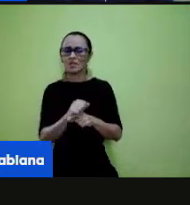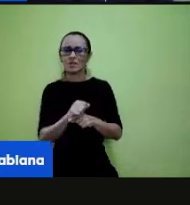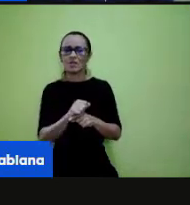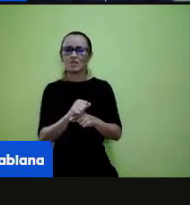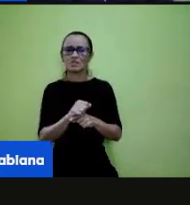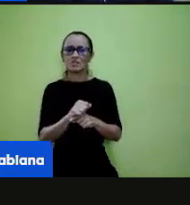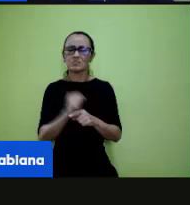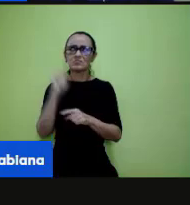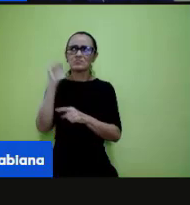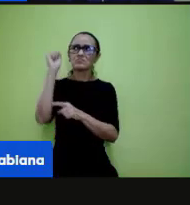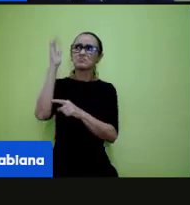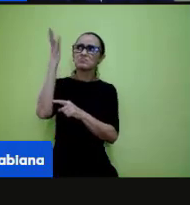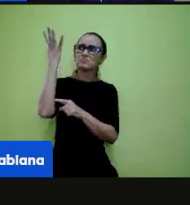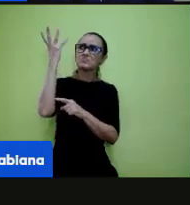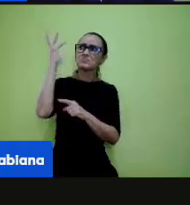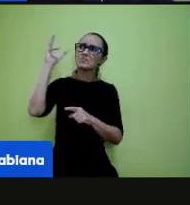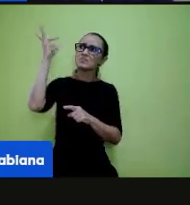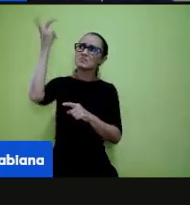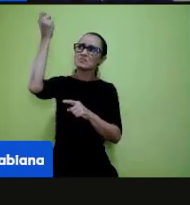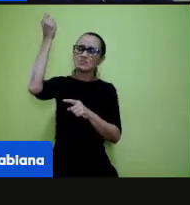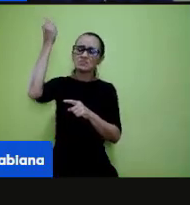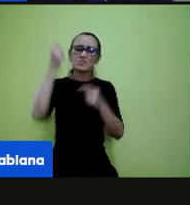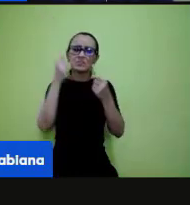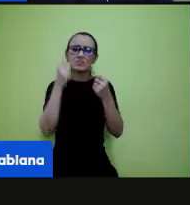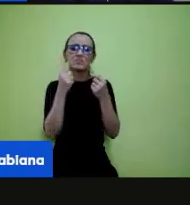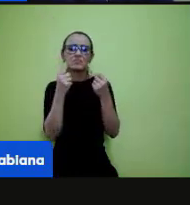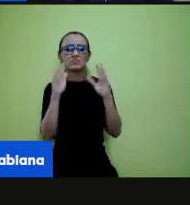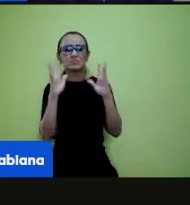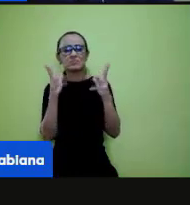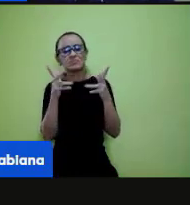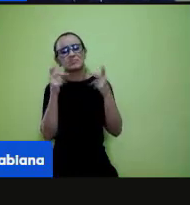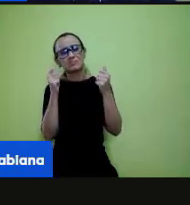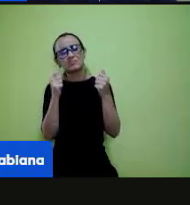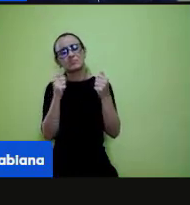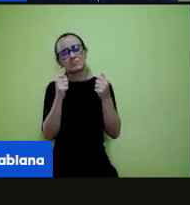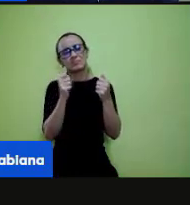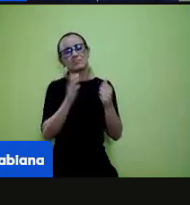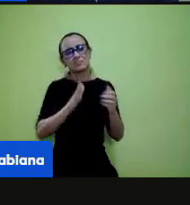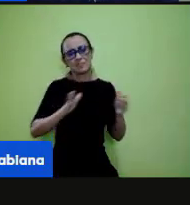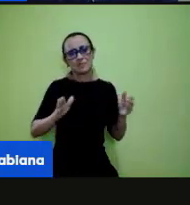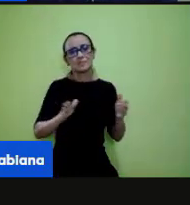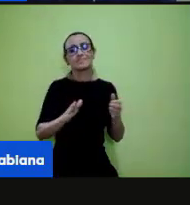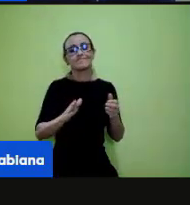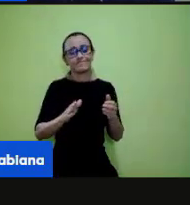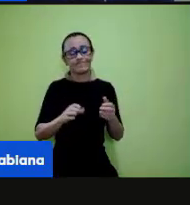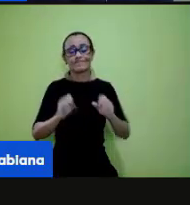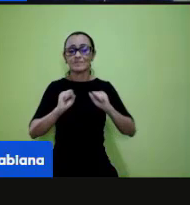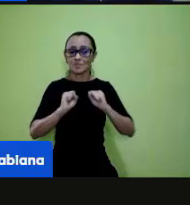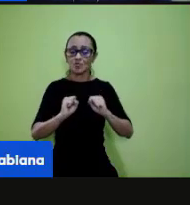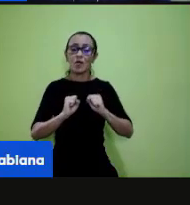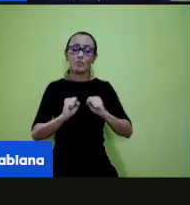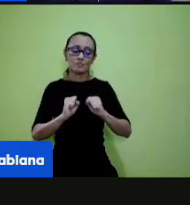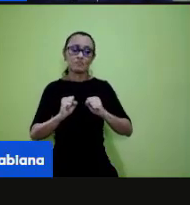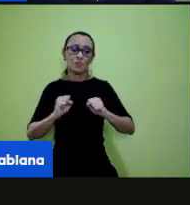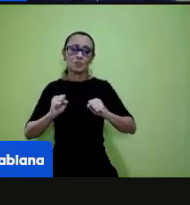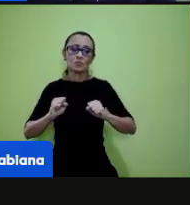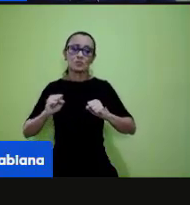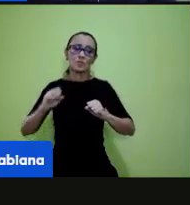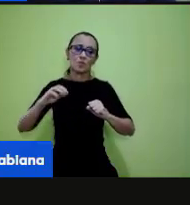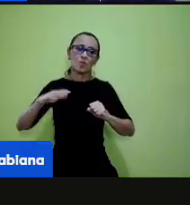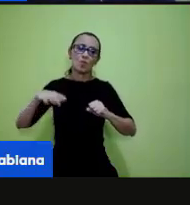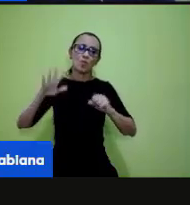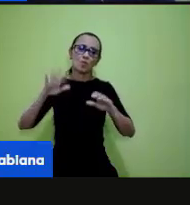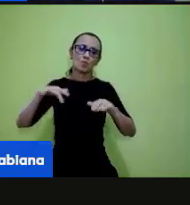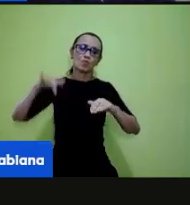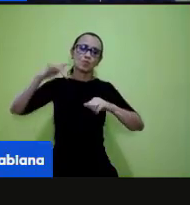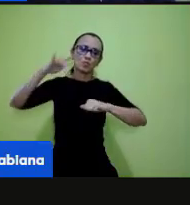essas larvas vão se transformar em pupas. É a última fase aquática do vetor Aedes aegypti na água. Essas pupas, ela